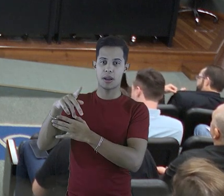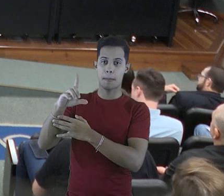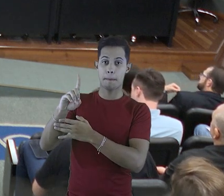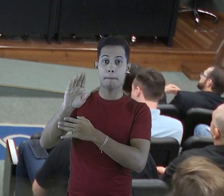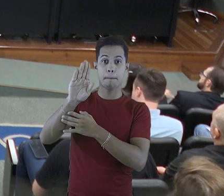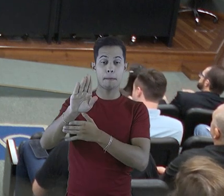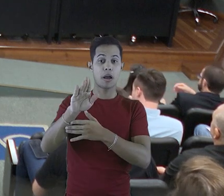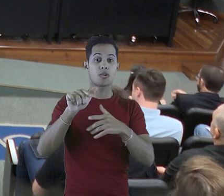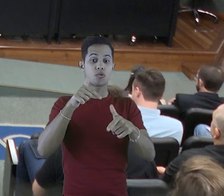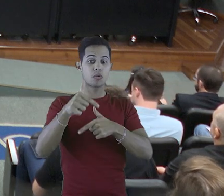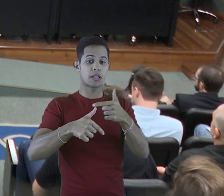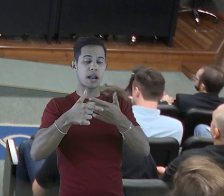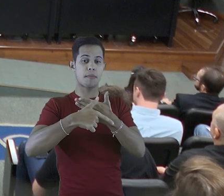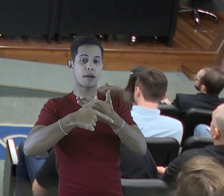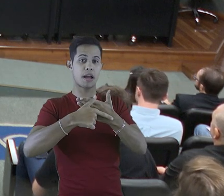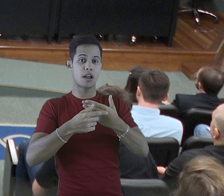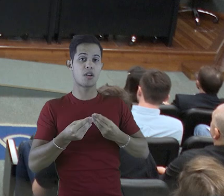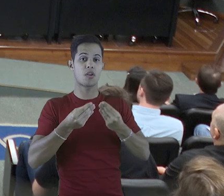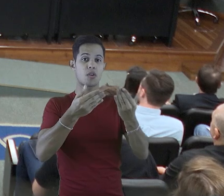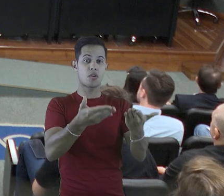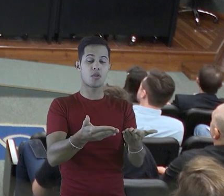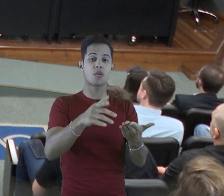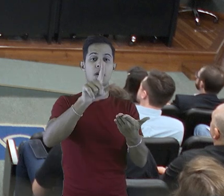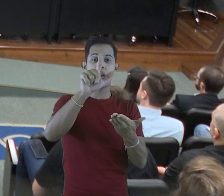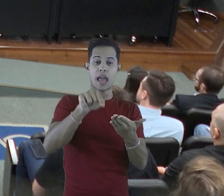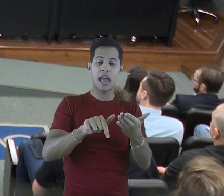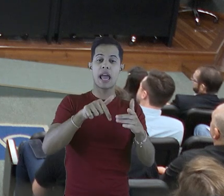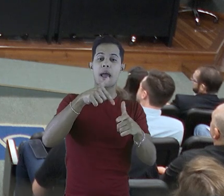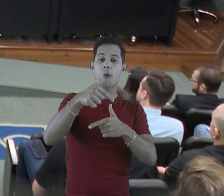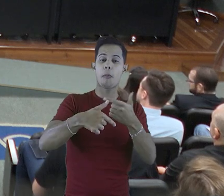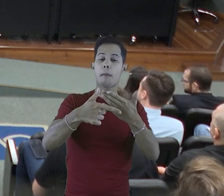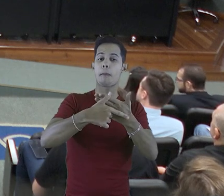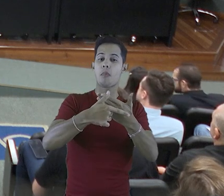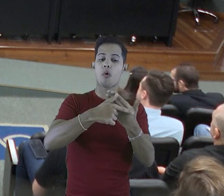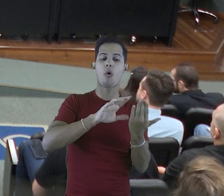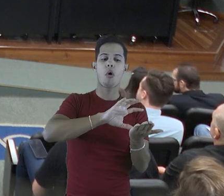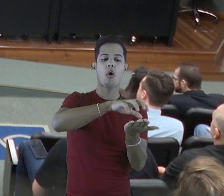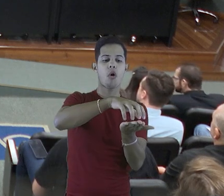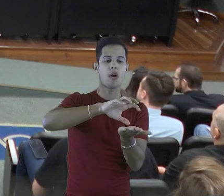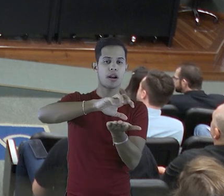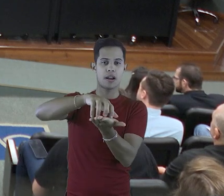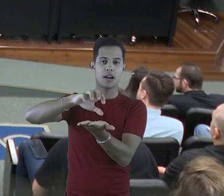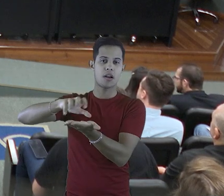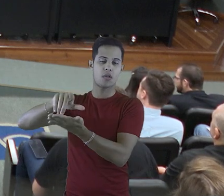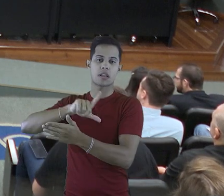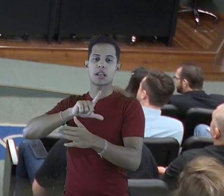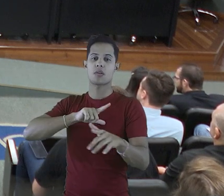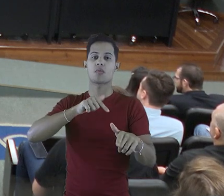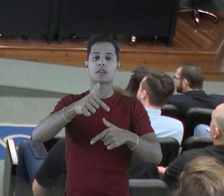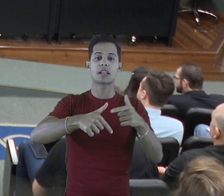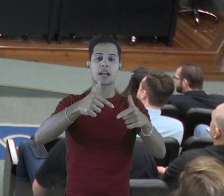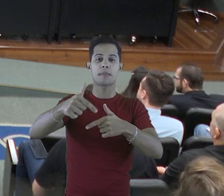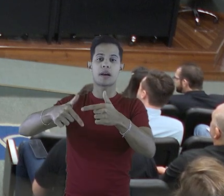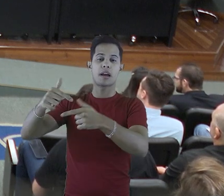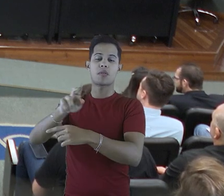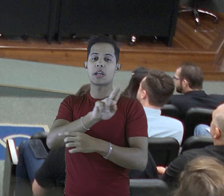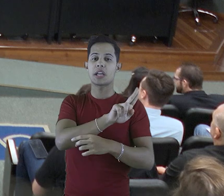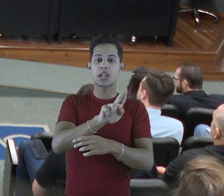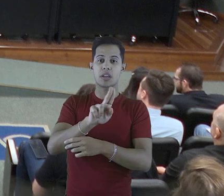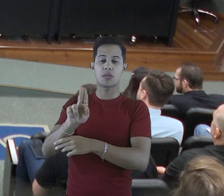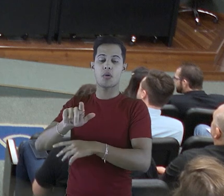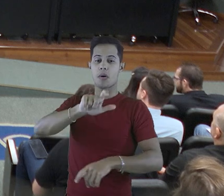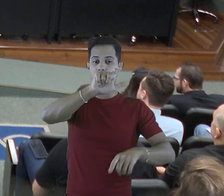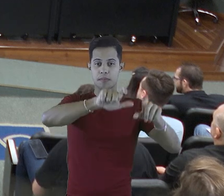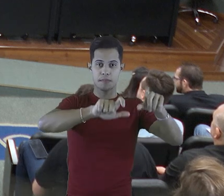responsável perante a LGPD, mas as atribuições de controlador por força de desconcentração são exercidas pelos órgãos que desempenham